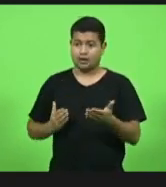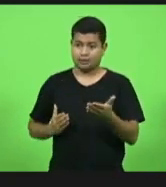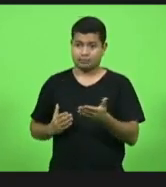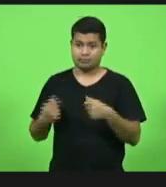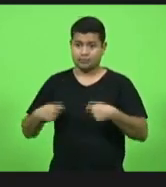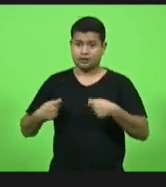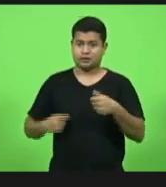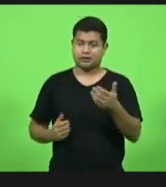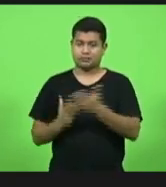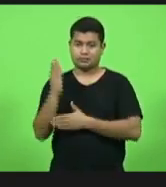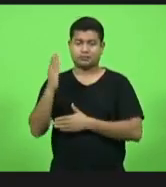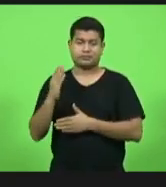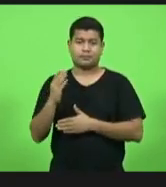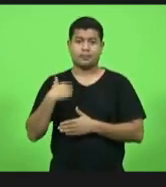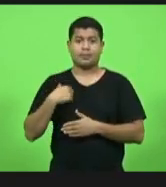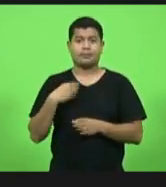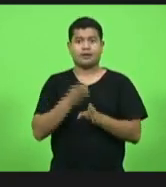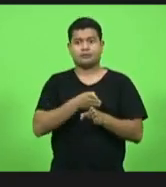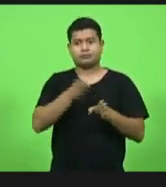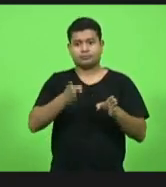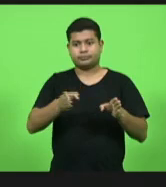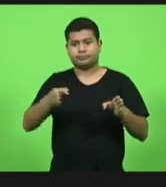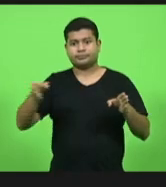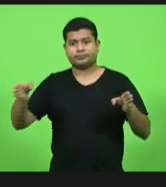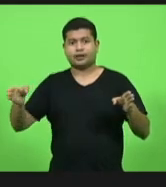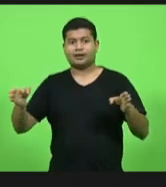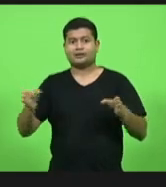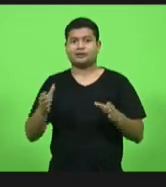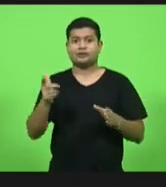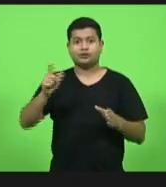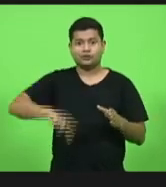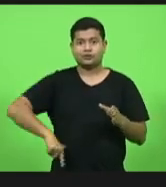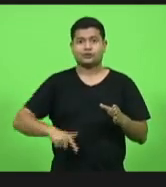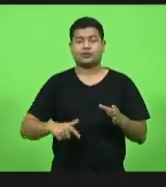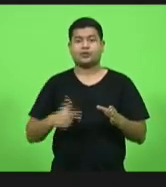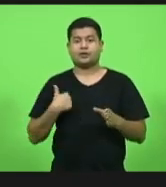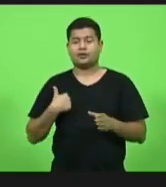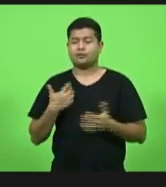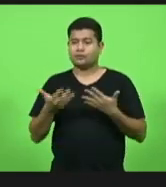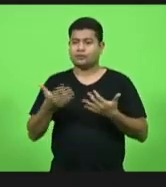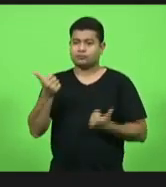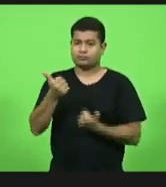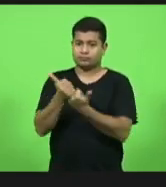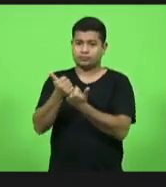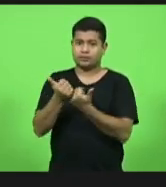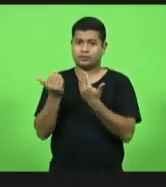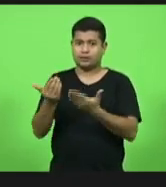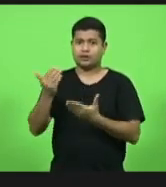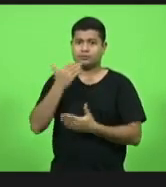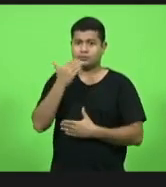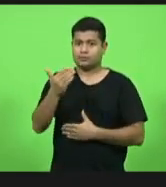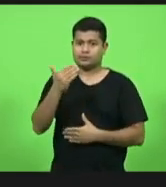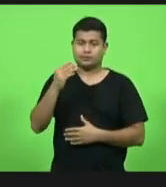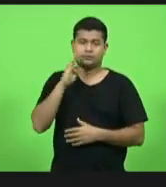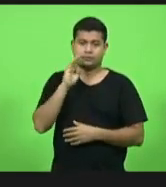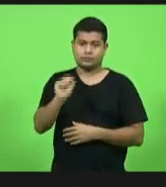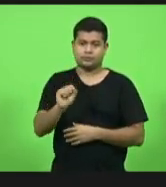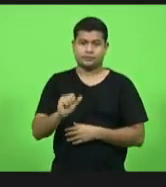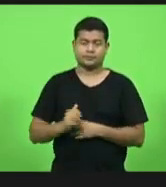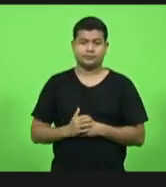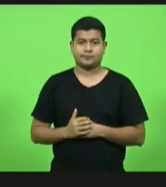esse prazo já tem se estendido bastante, por isso, mais uma vez, quero sinalizar o meu apoio ao requerimento do deputado Bruno. Muito obrigada, senhor